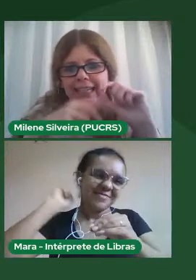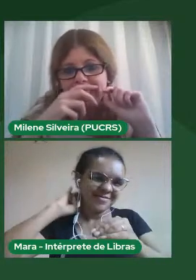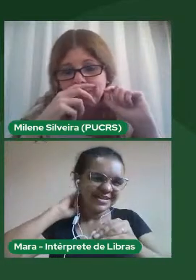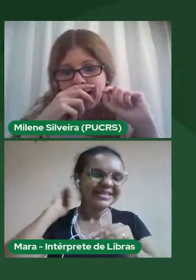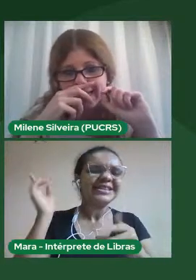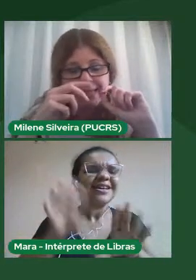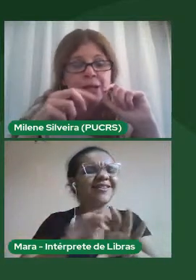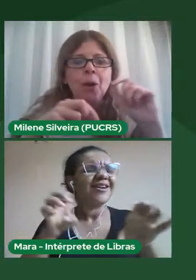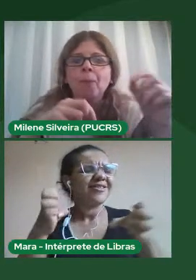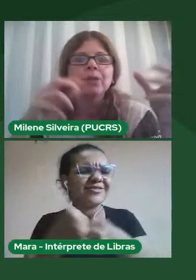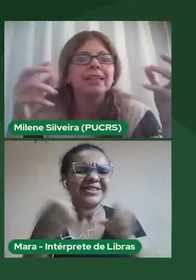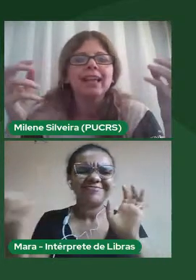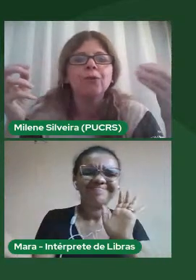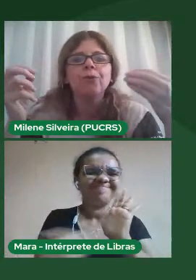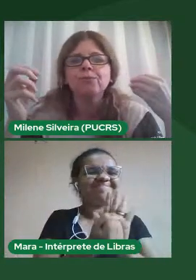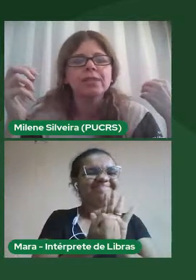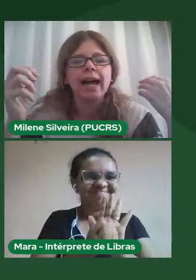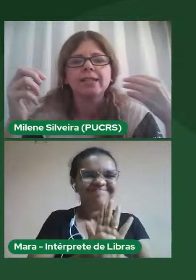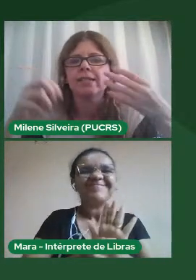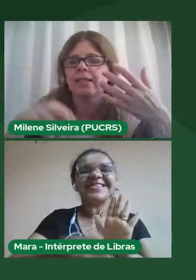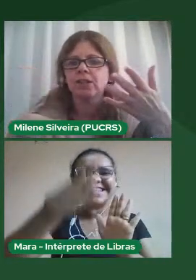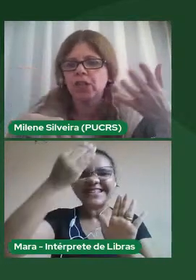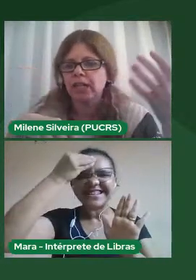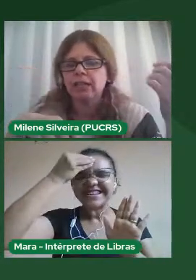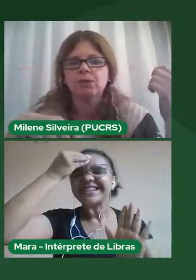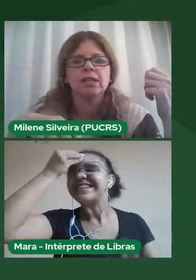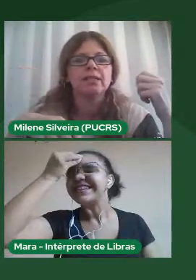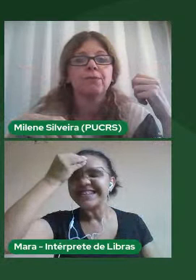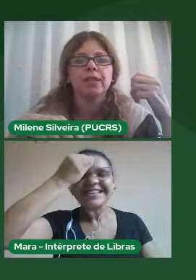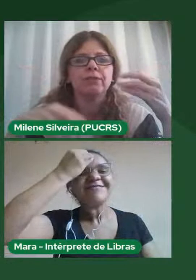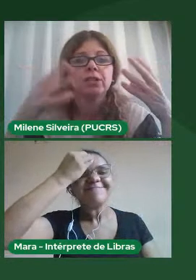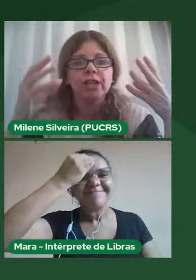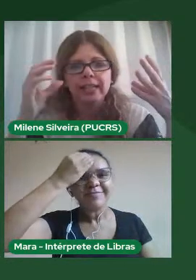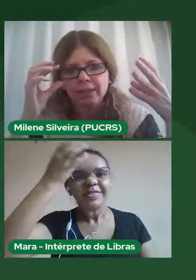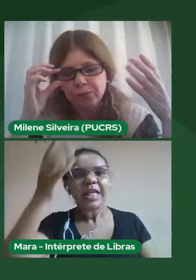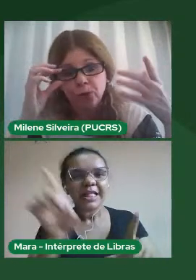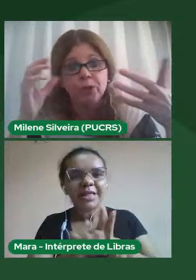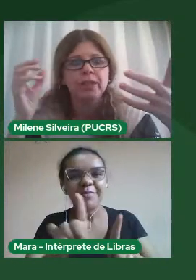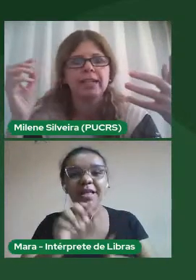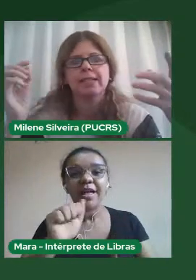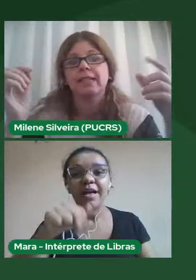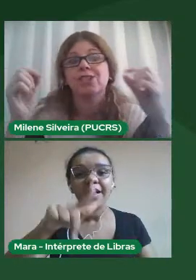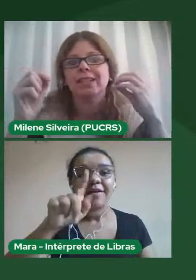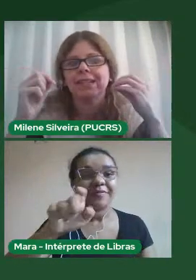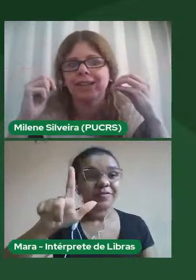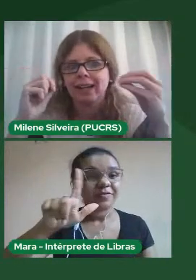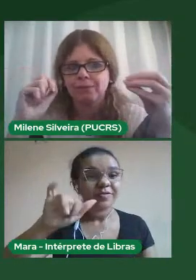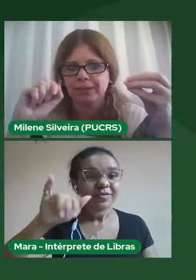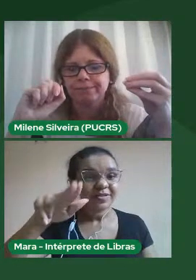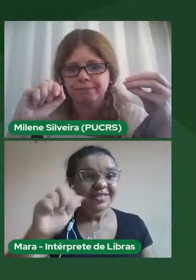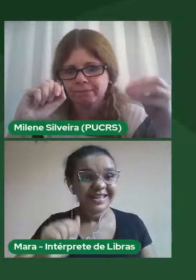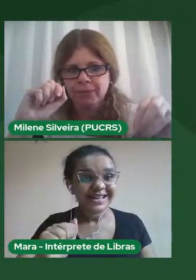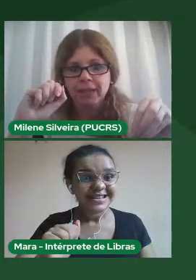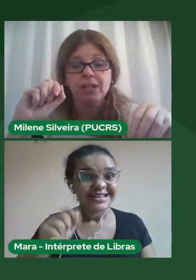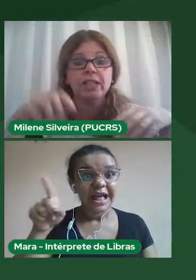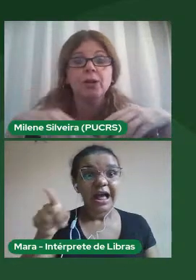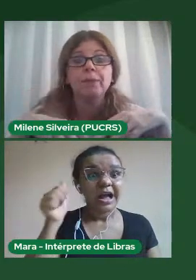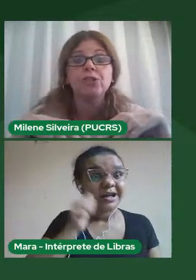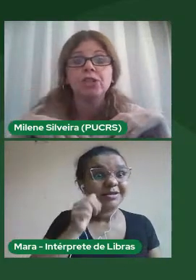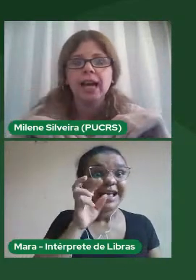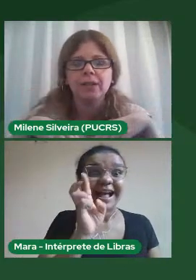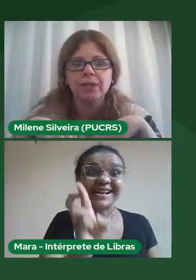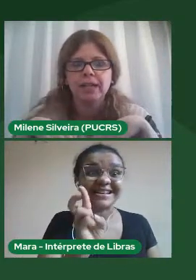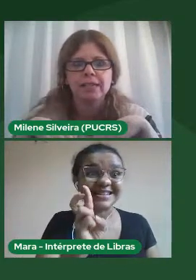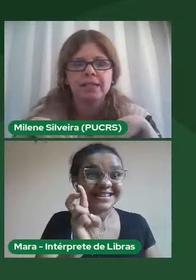Eu botei ali que tem mais, porque tem alguns casos, assim, Angelina, não sei se está vendo, Angelina foi no IHC, Angelina estava grávida. Angelina,